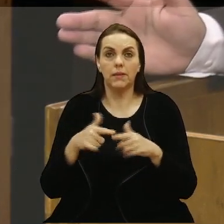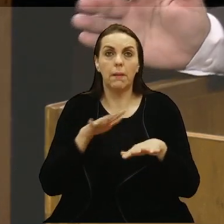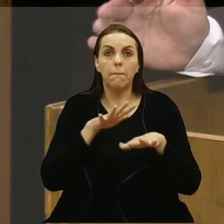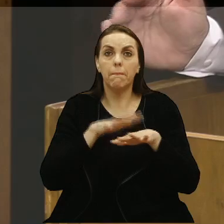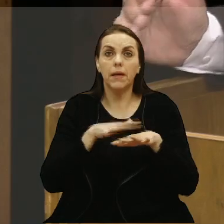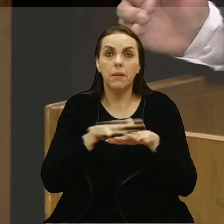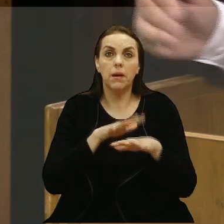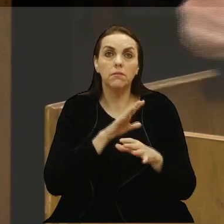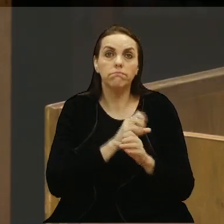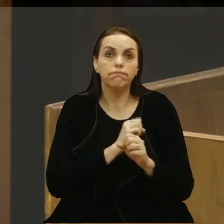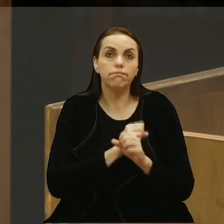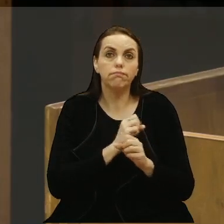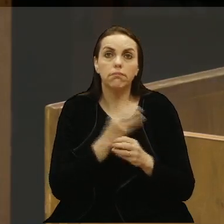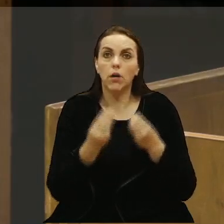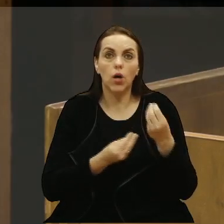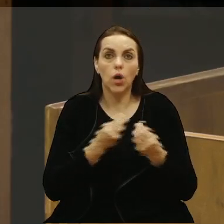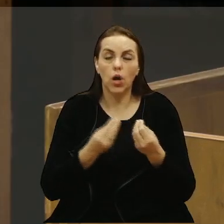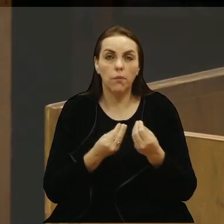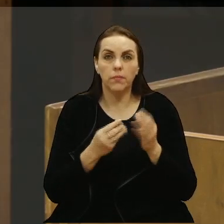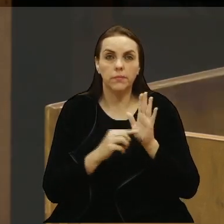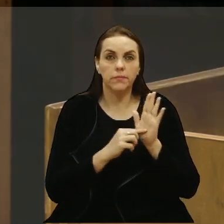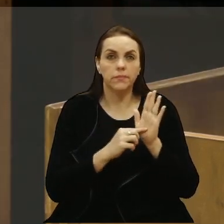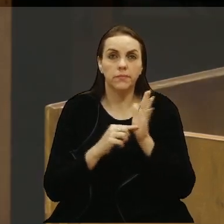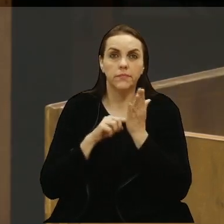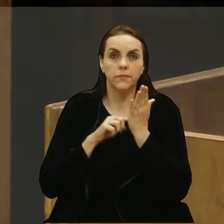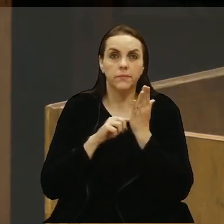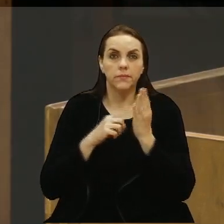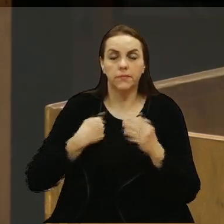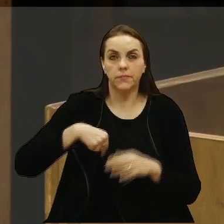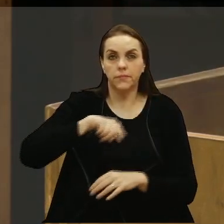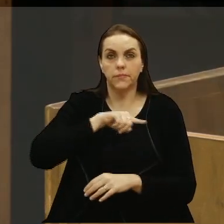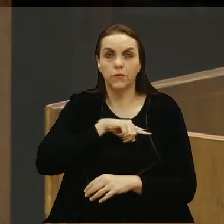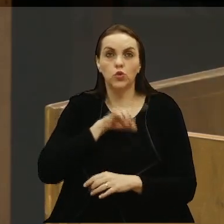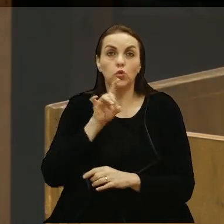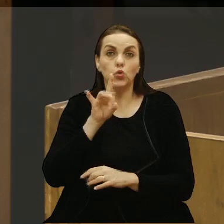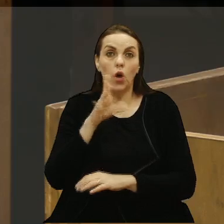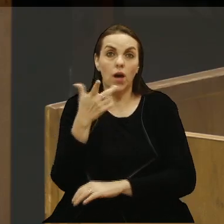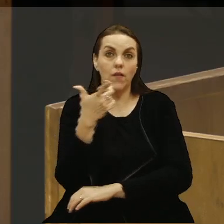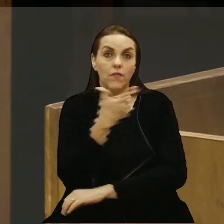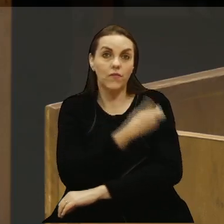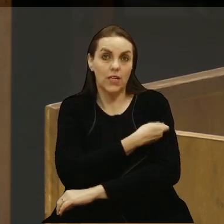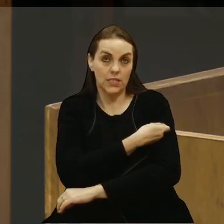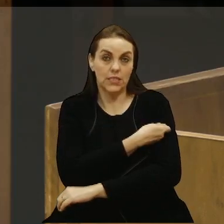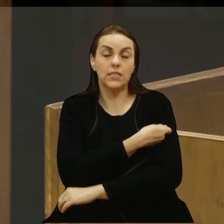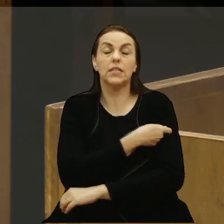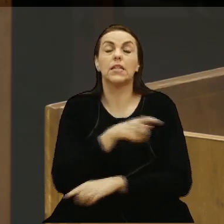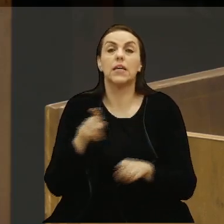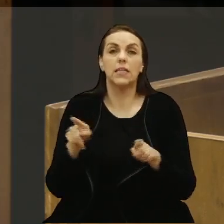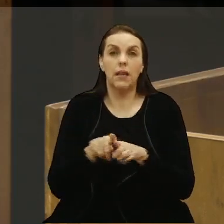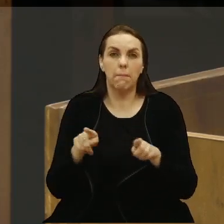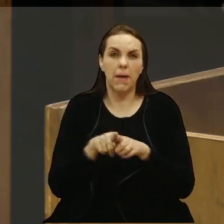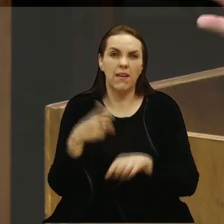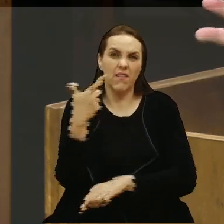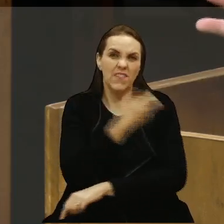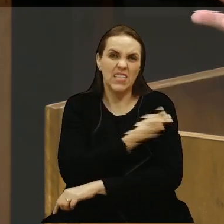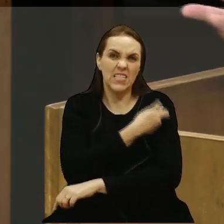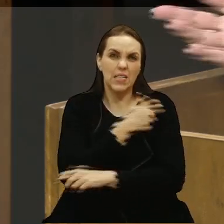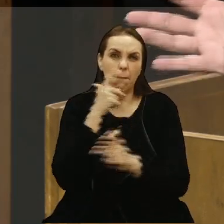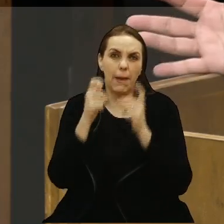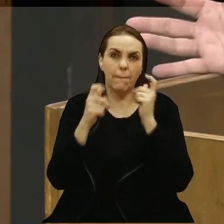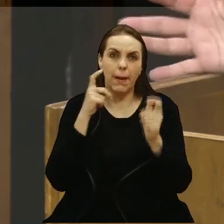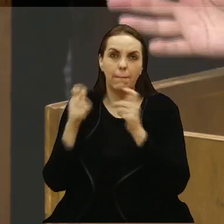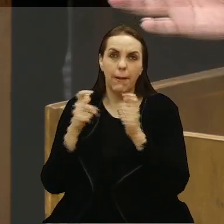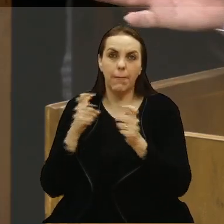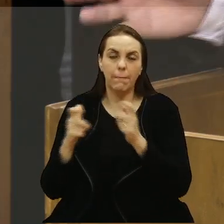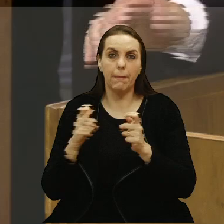Matematicamente, o que nos mostra é que somente com a vacina e com a massificação da vacina é que o número de mortes